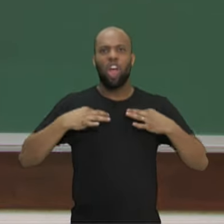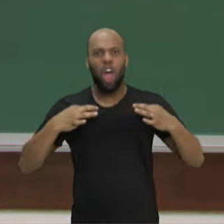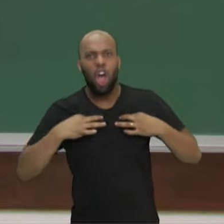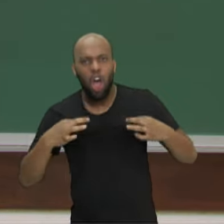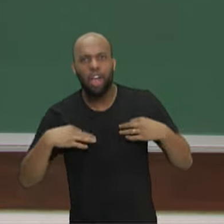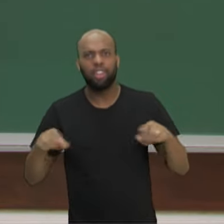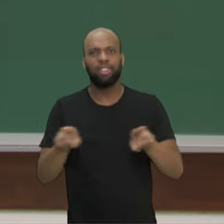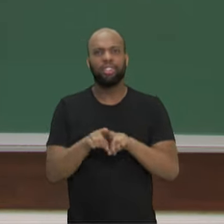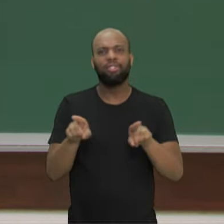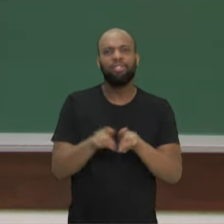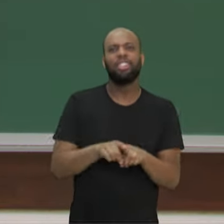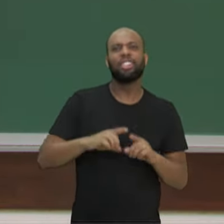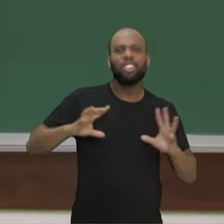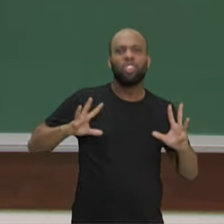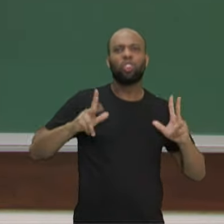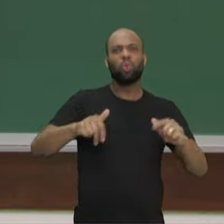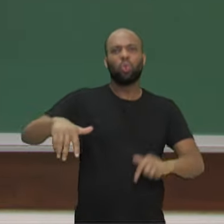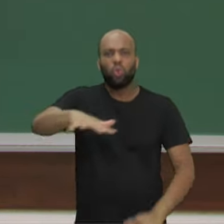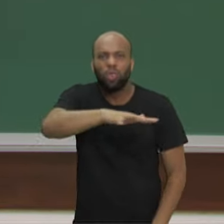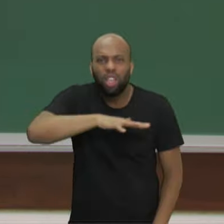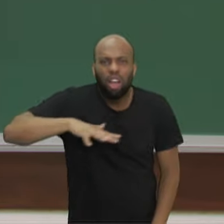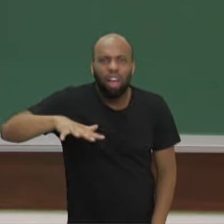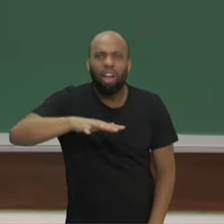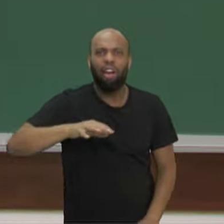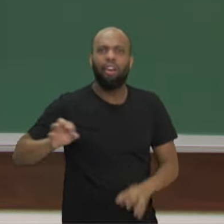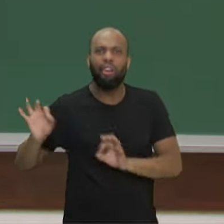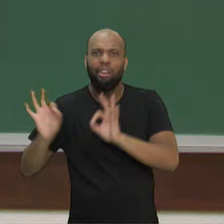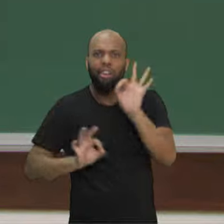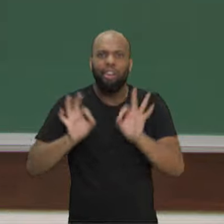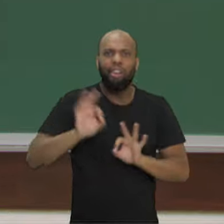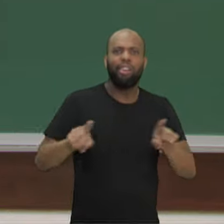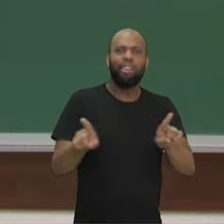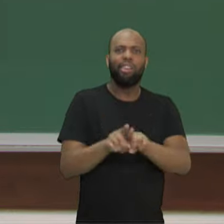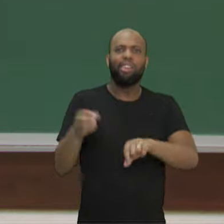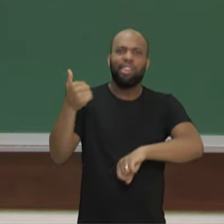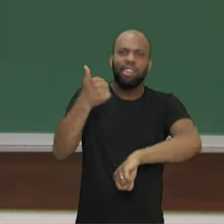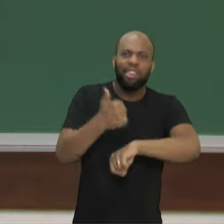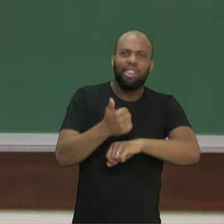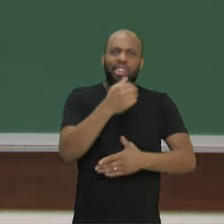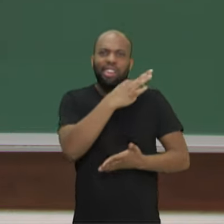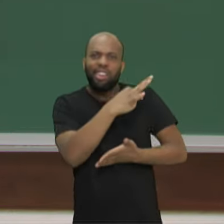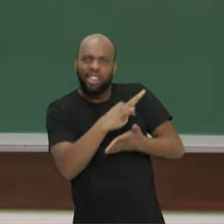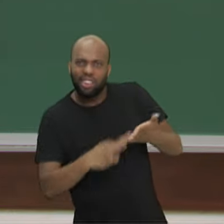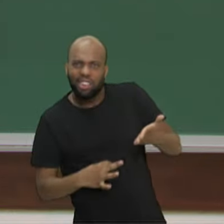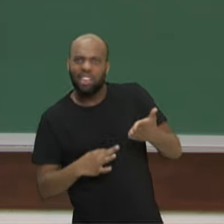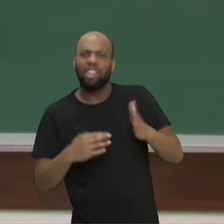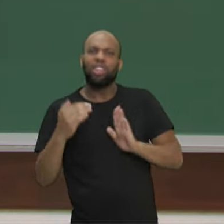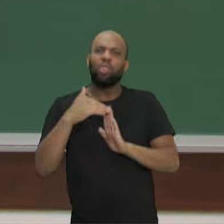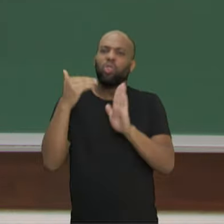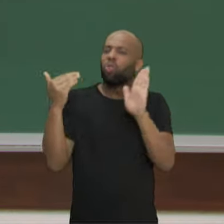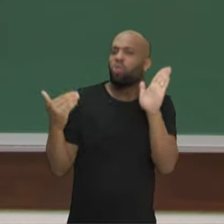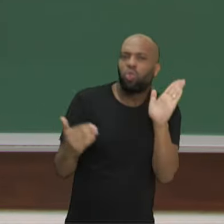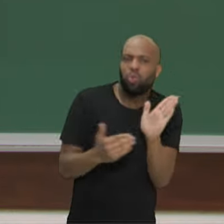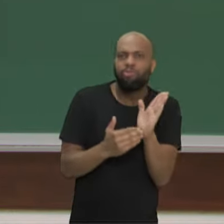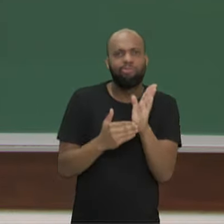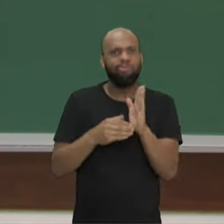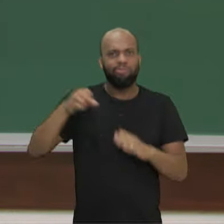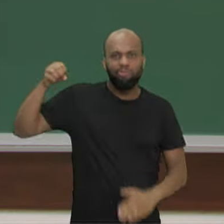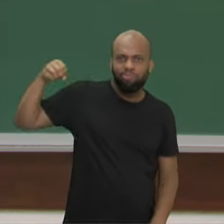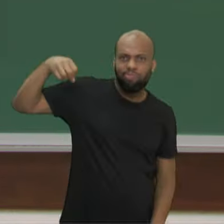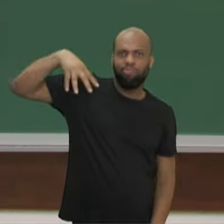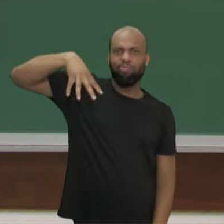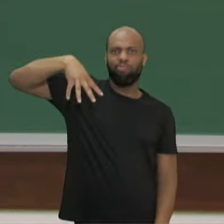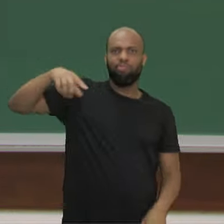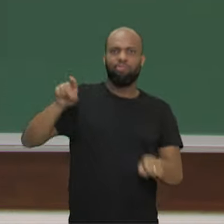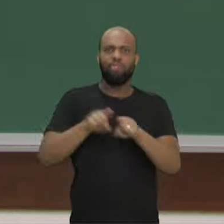figurino, o cenário, a questão do diretor, do texto, o roteiro para improvisação, a